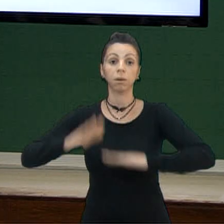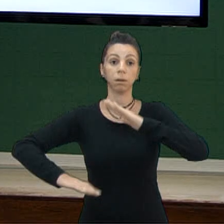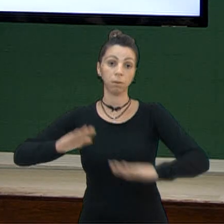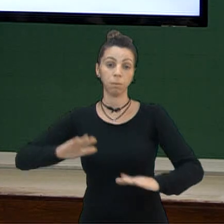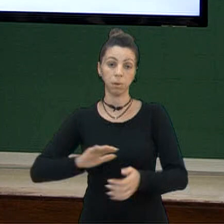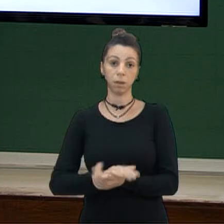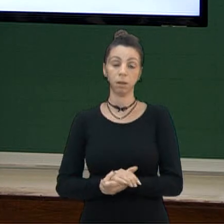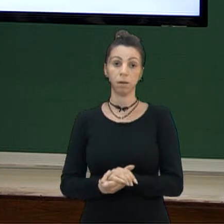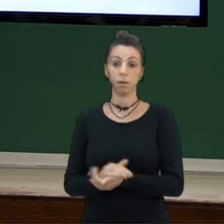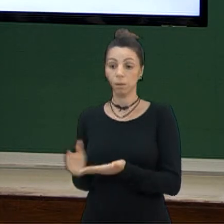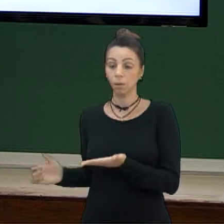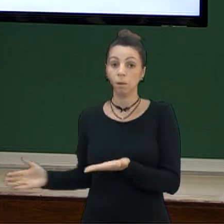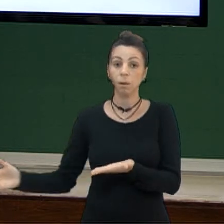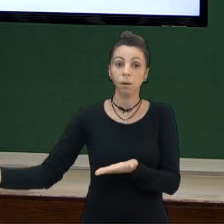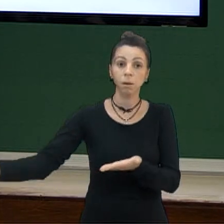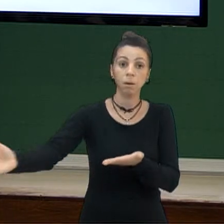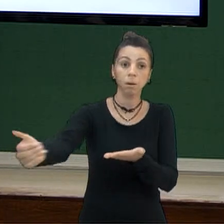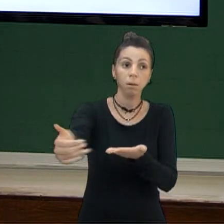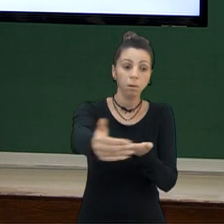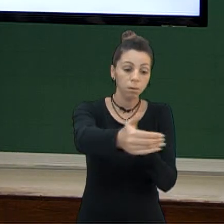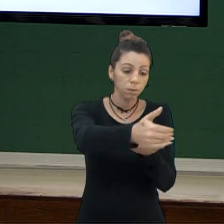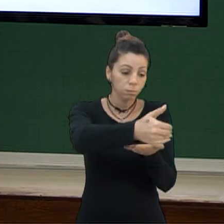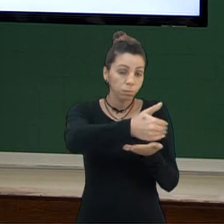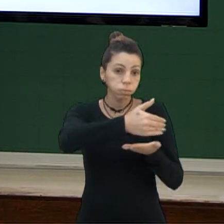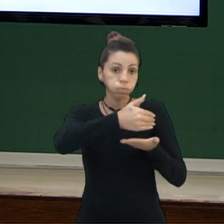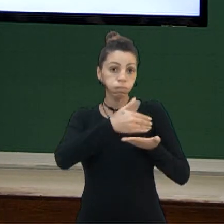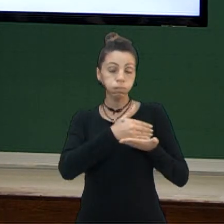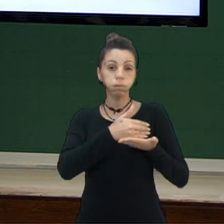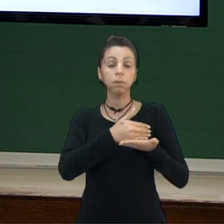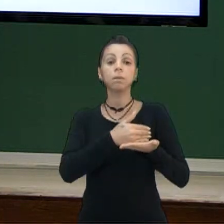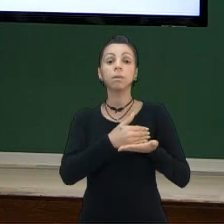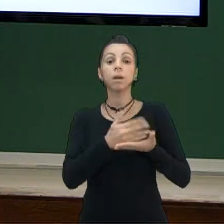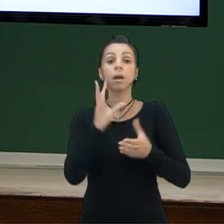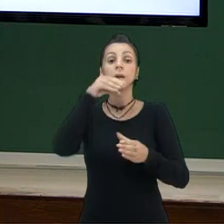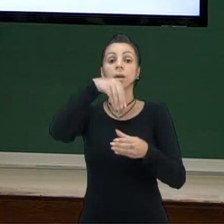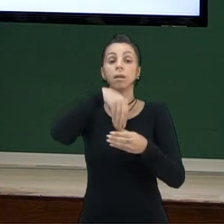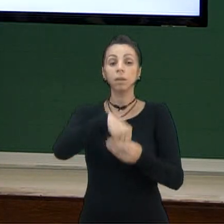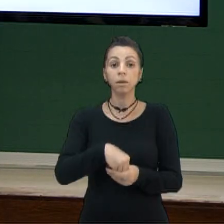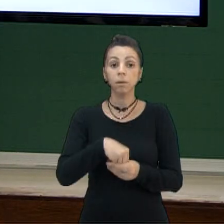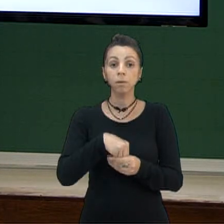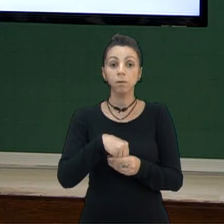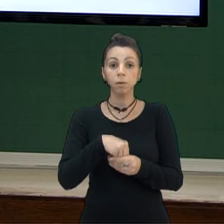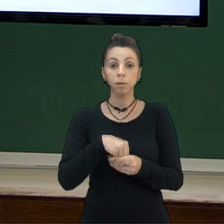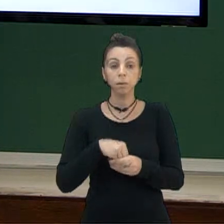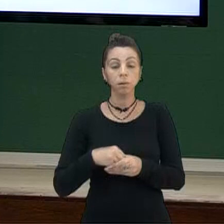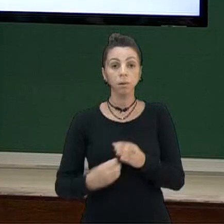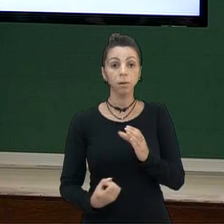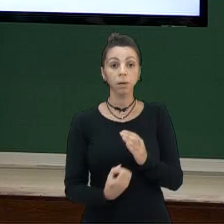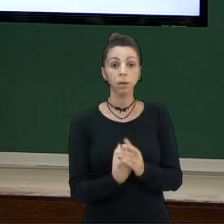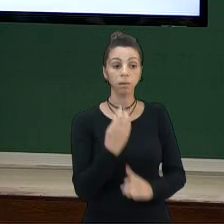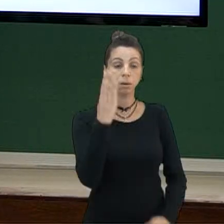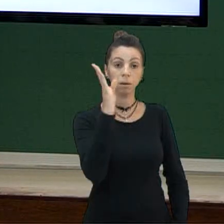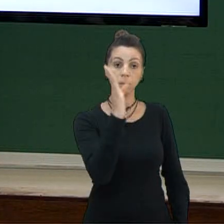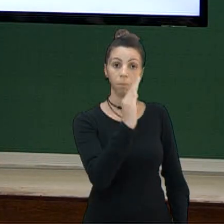que compõem, digamos, grande parte da população brasileira, né? Na estimativa, a gente